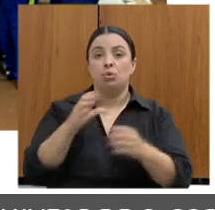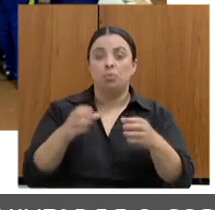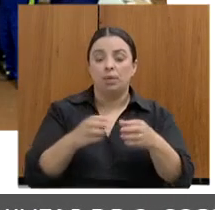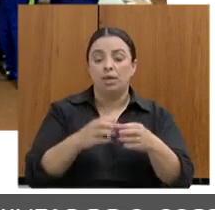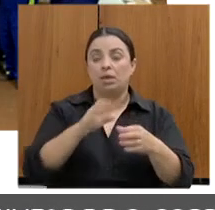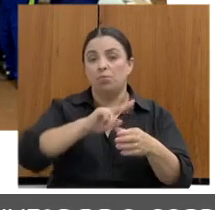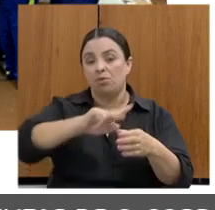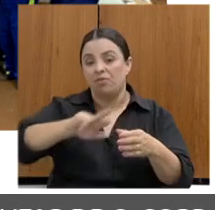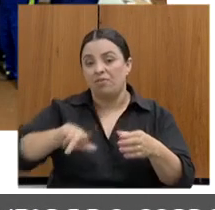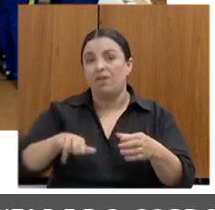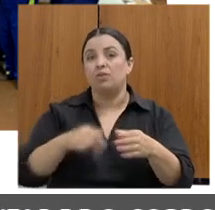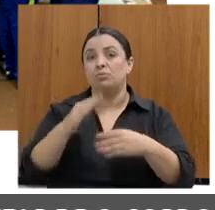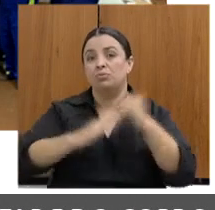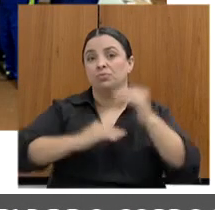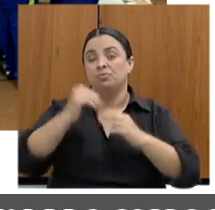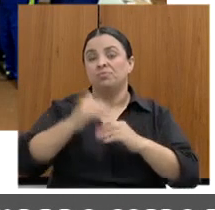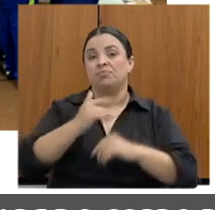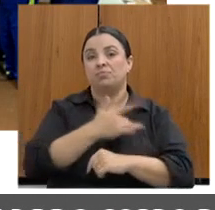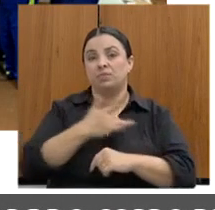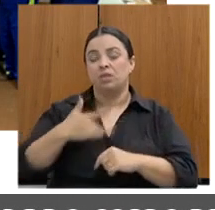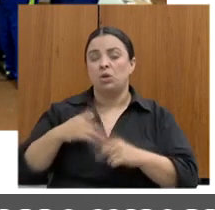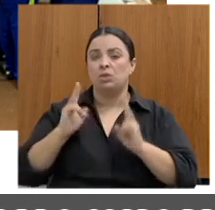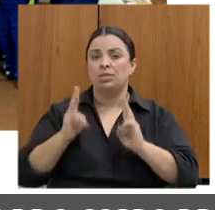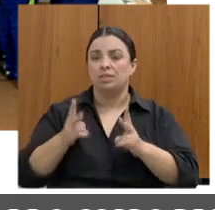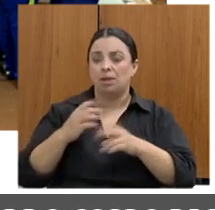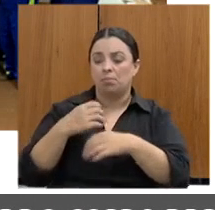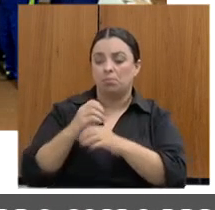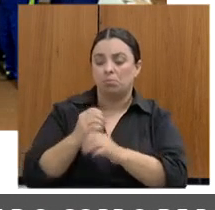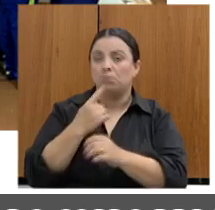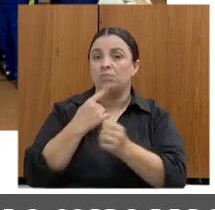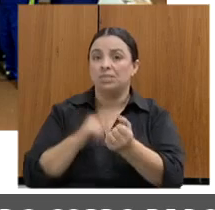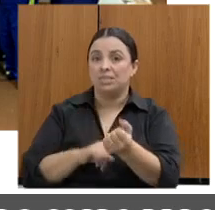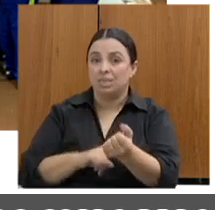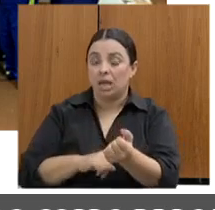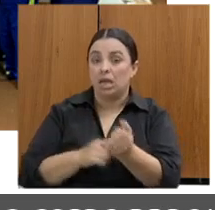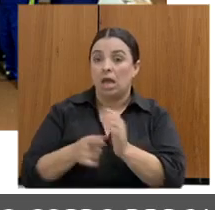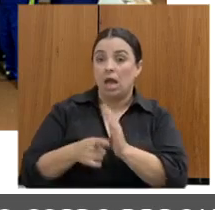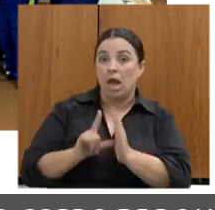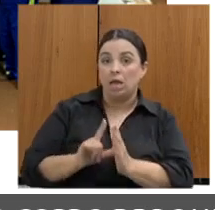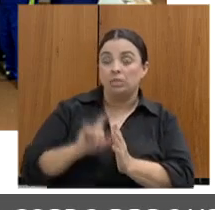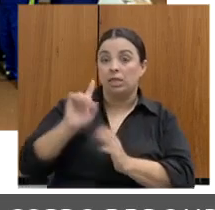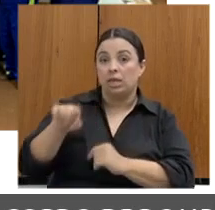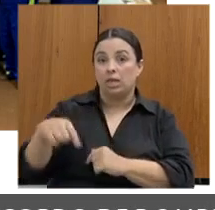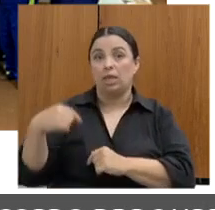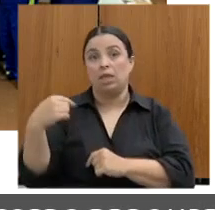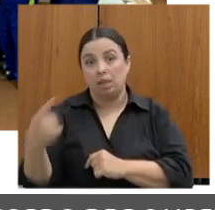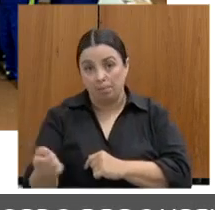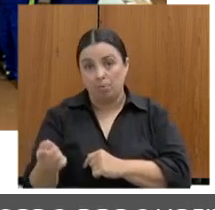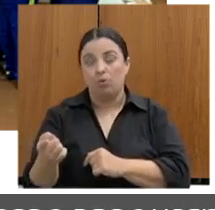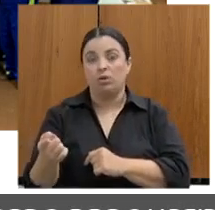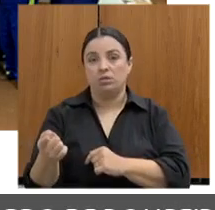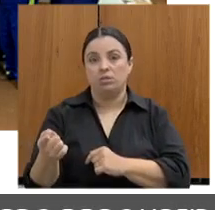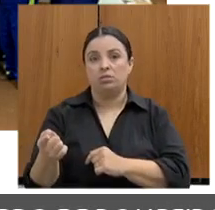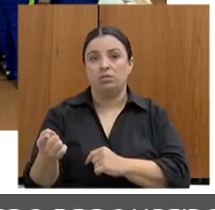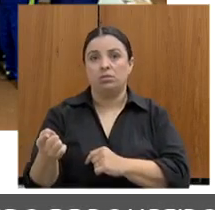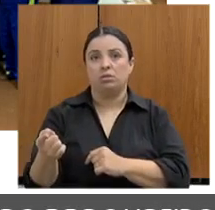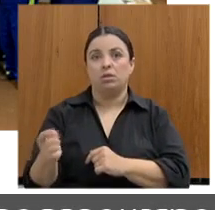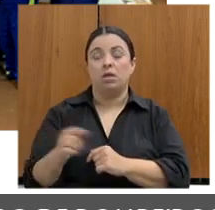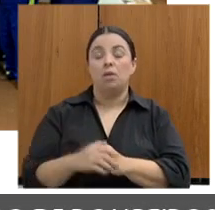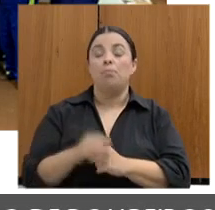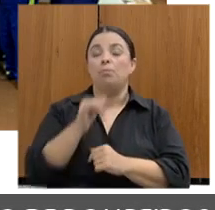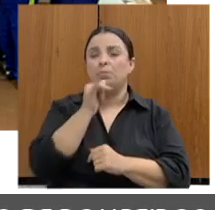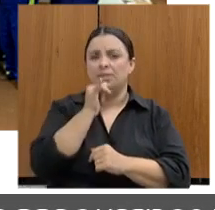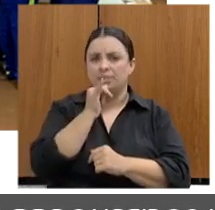sempre com realização de exames de sangue pré e pós emprego ou seja o